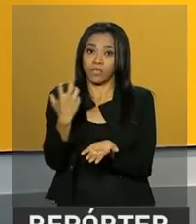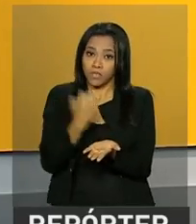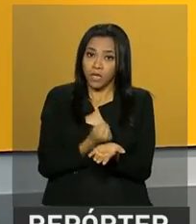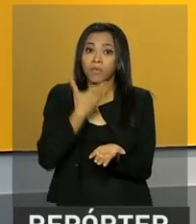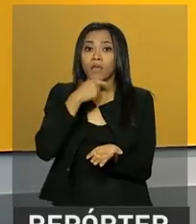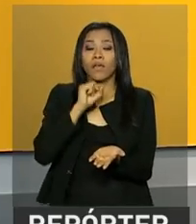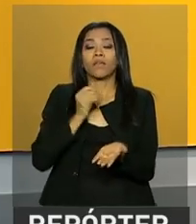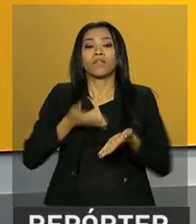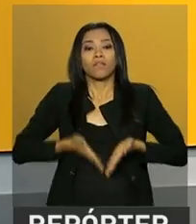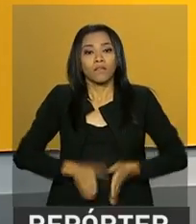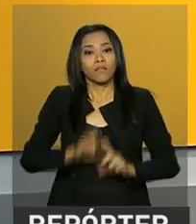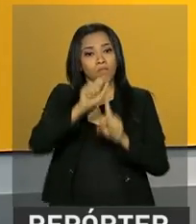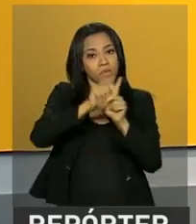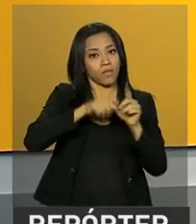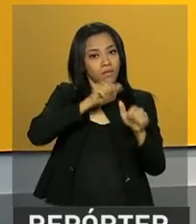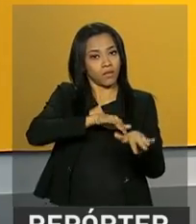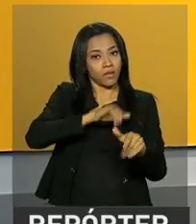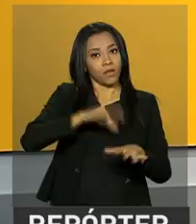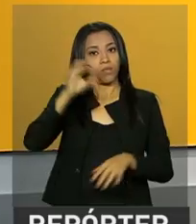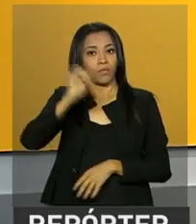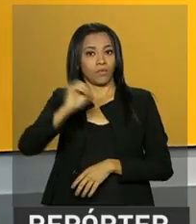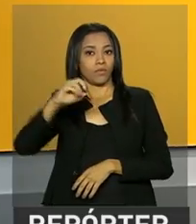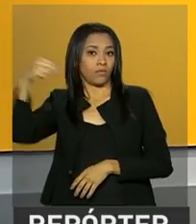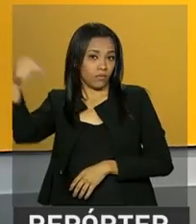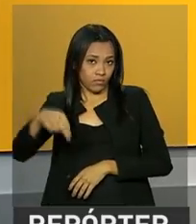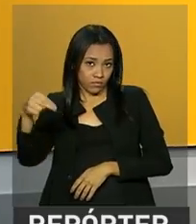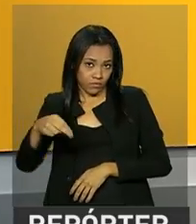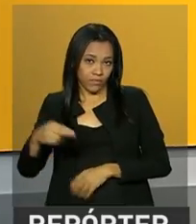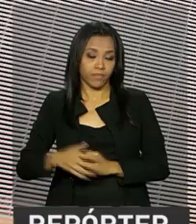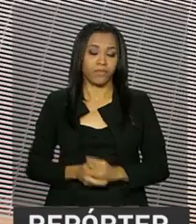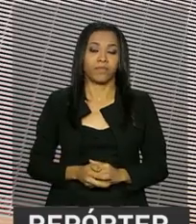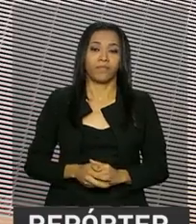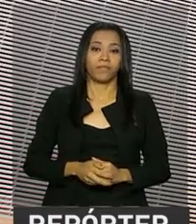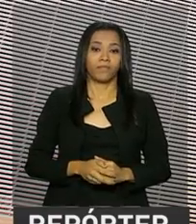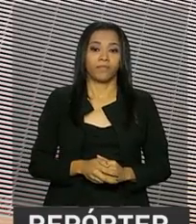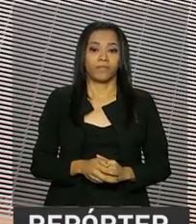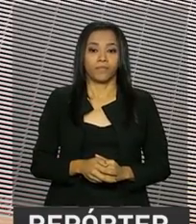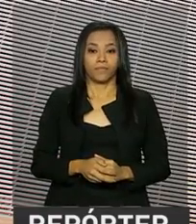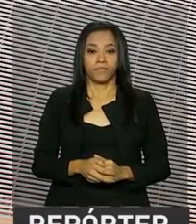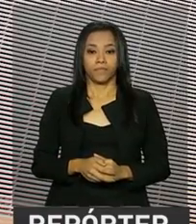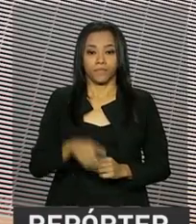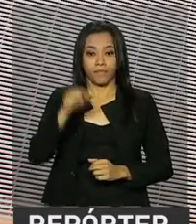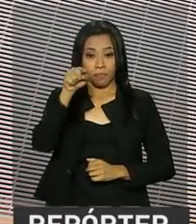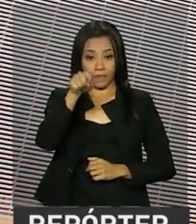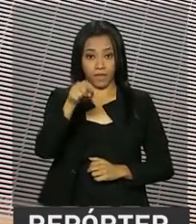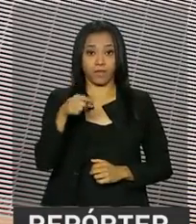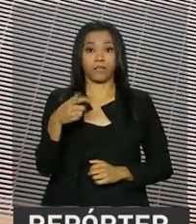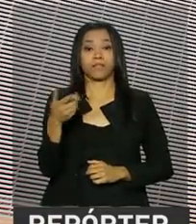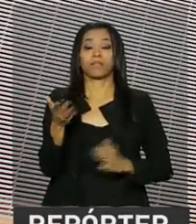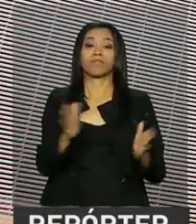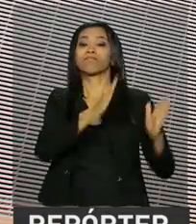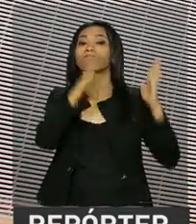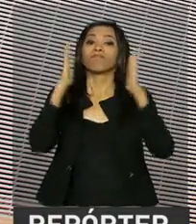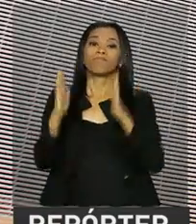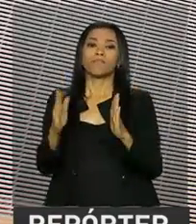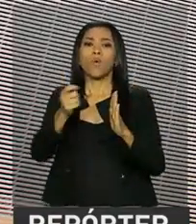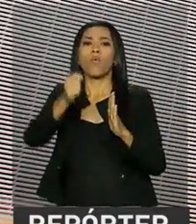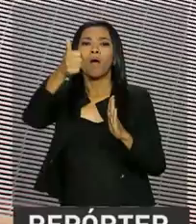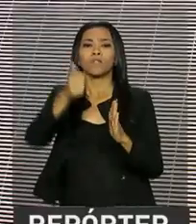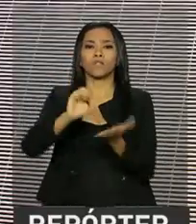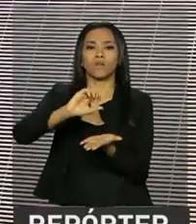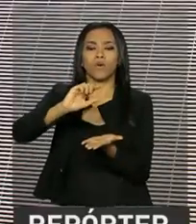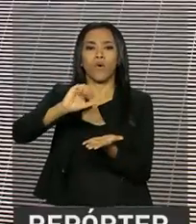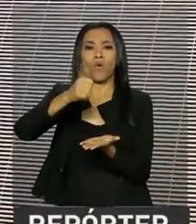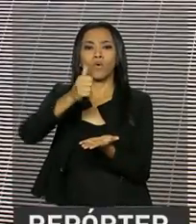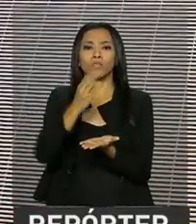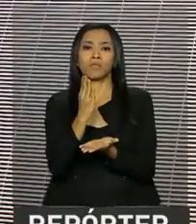nascidos em setembro outubro e novembro nesta fase vão ser liberados quase 11 bilhões